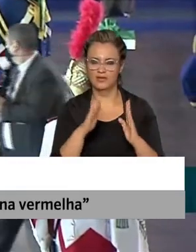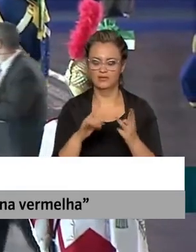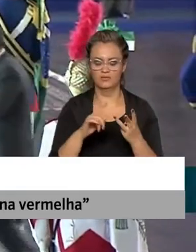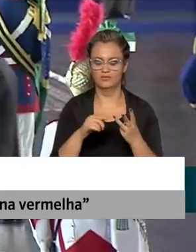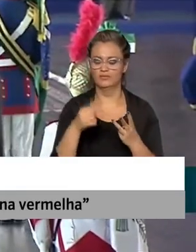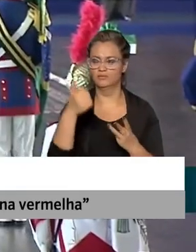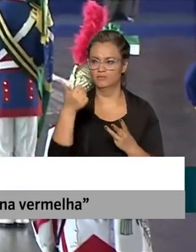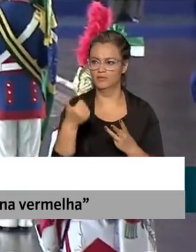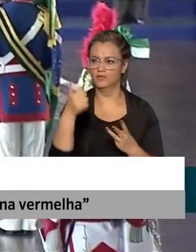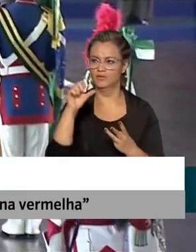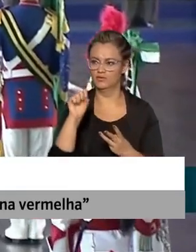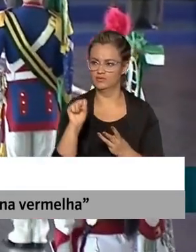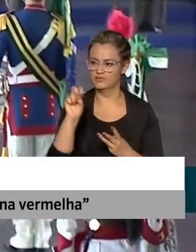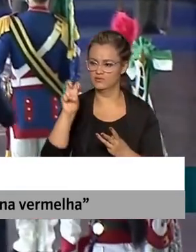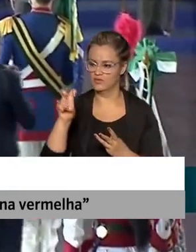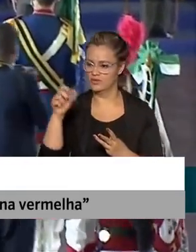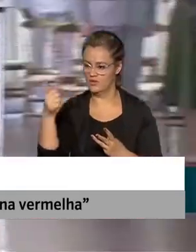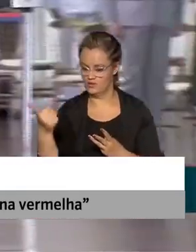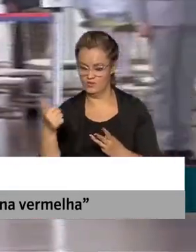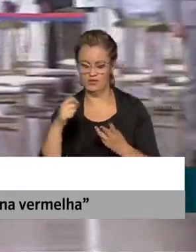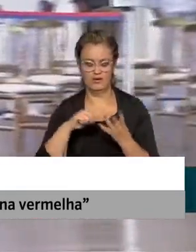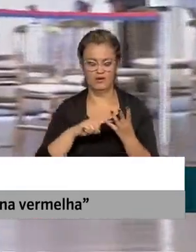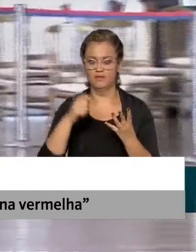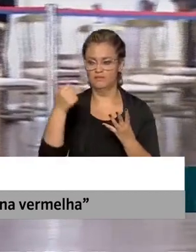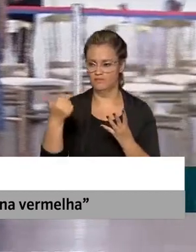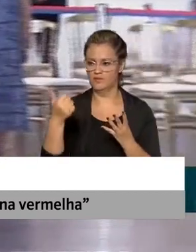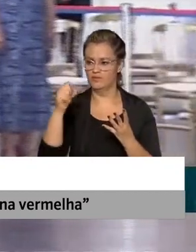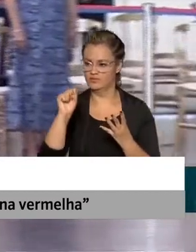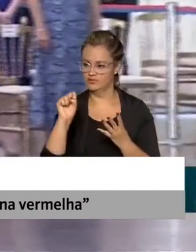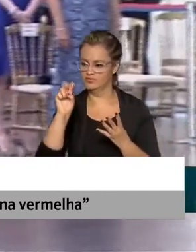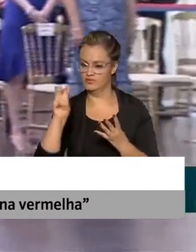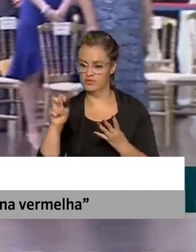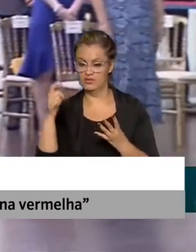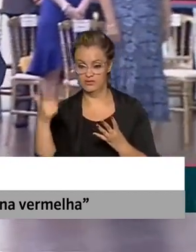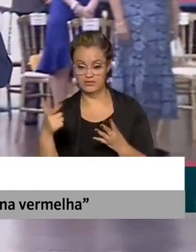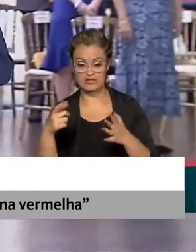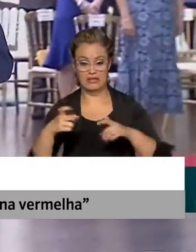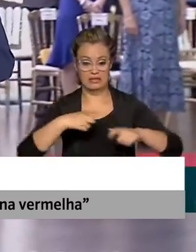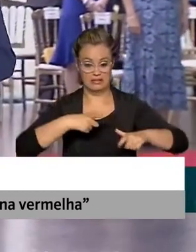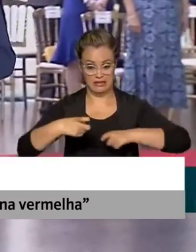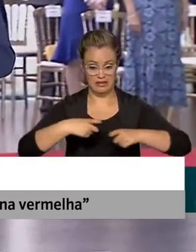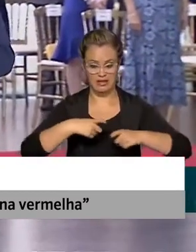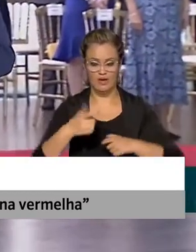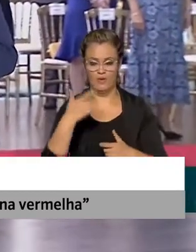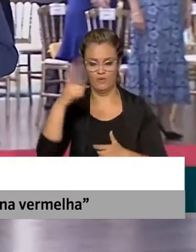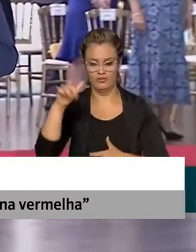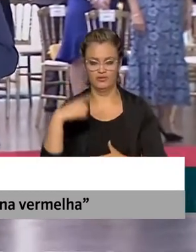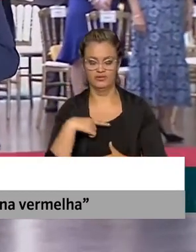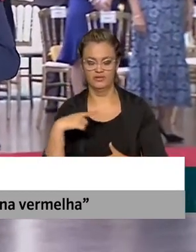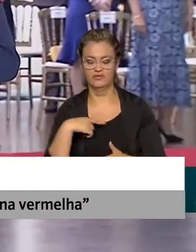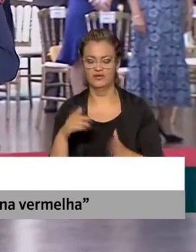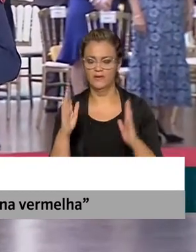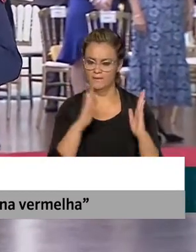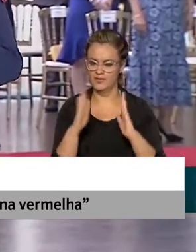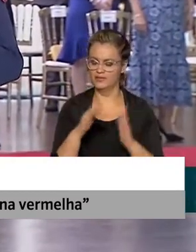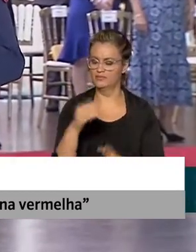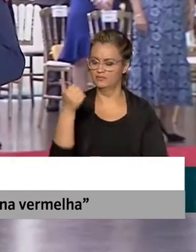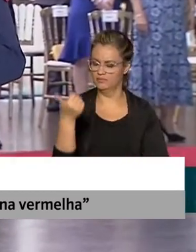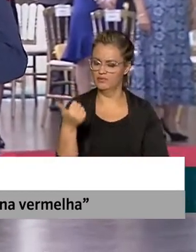de 1851 e 1852 e na Guerra da Tríplice Aliança entre os anos